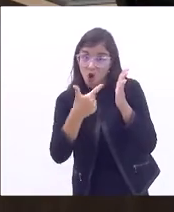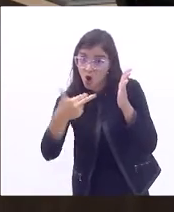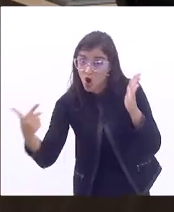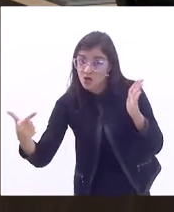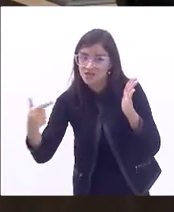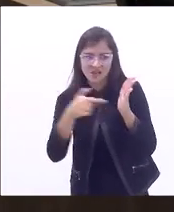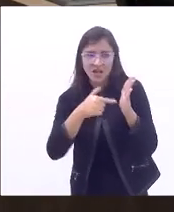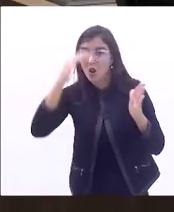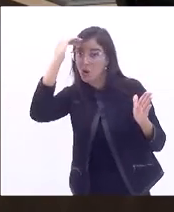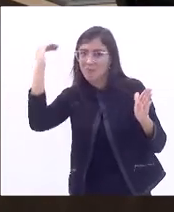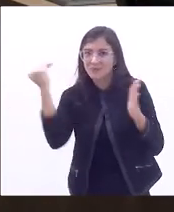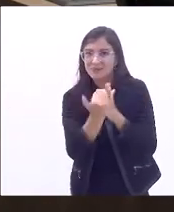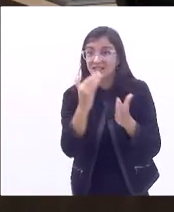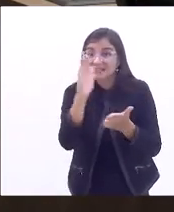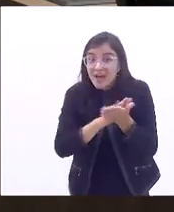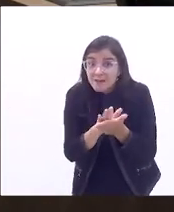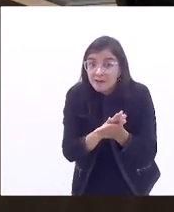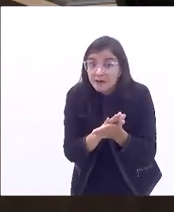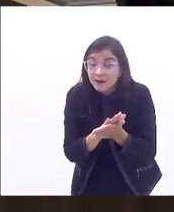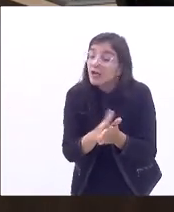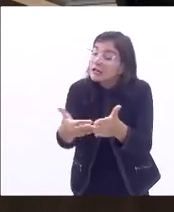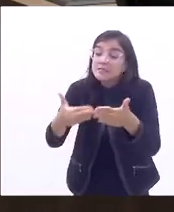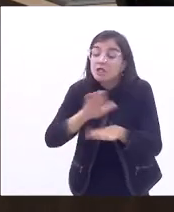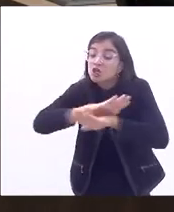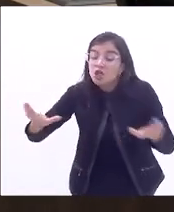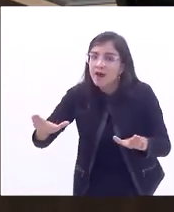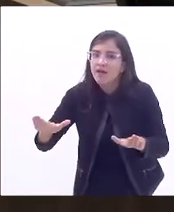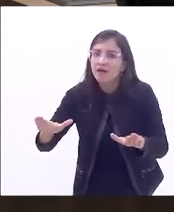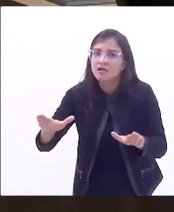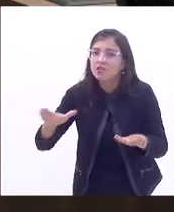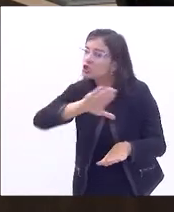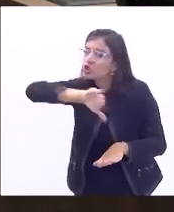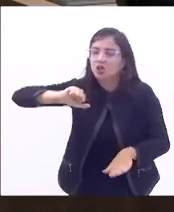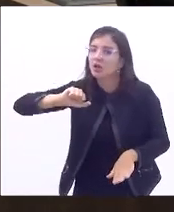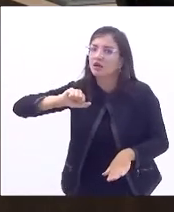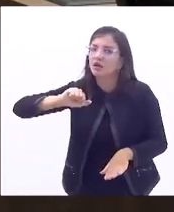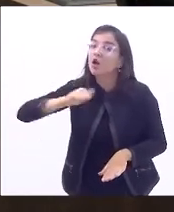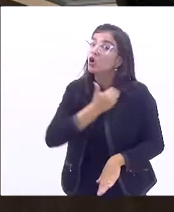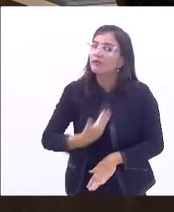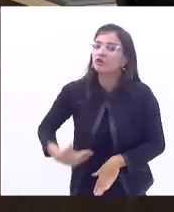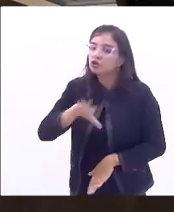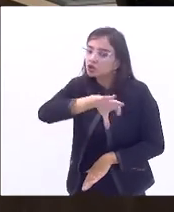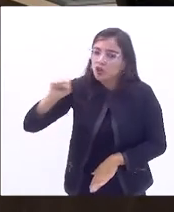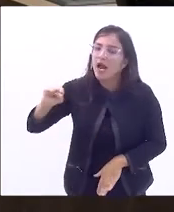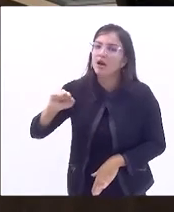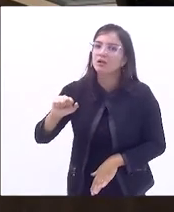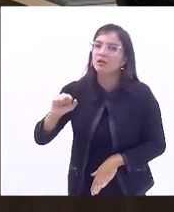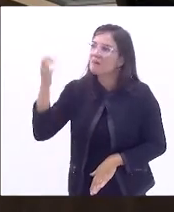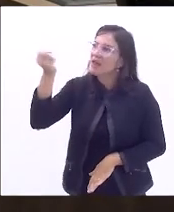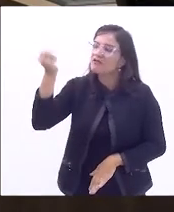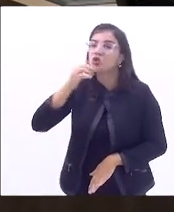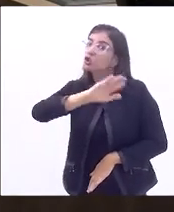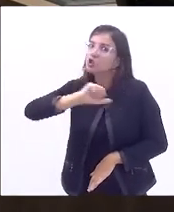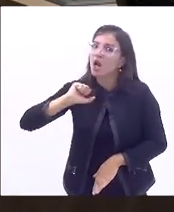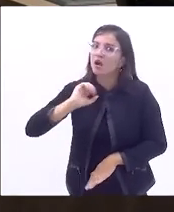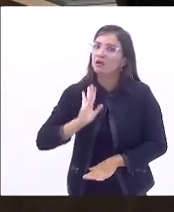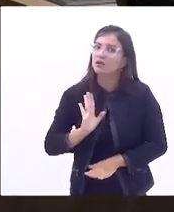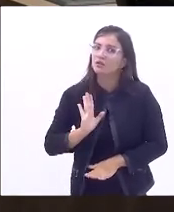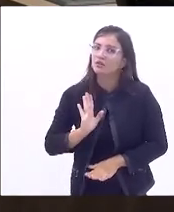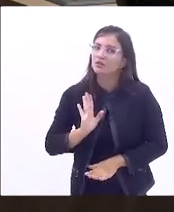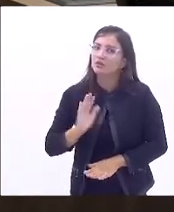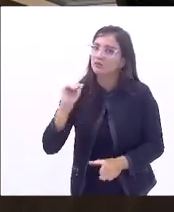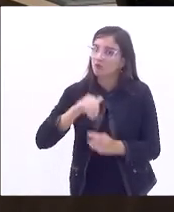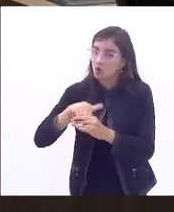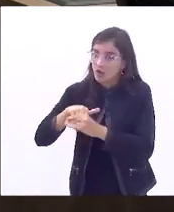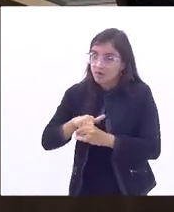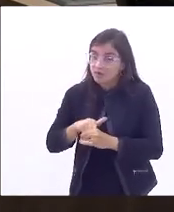essa licença possa ser cassada pelo próprio governo. É isso que está sendo votado. Se a